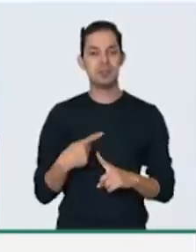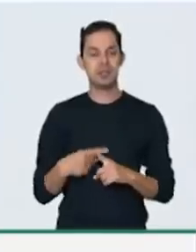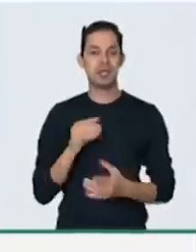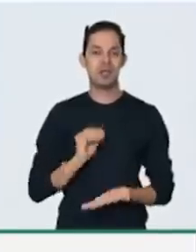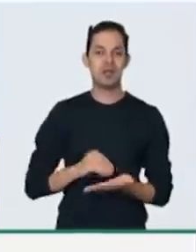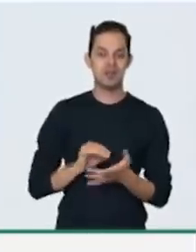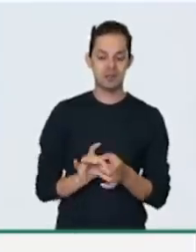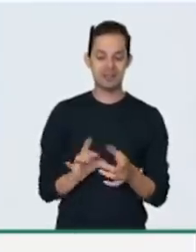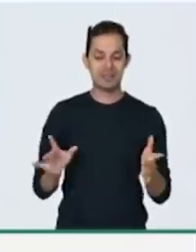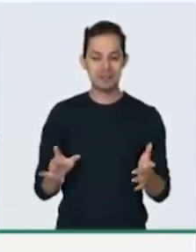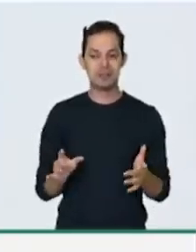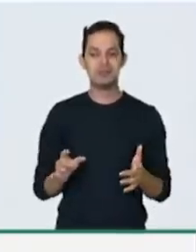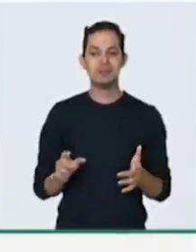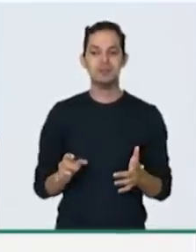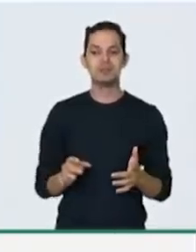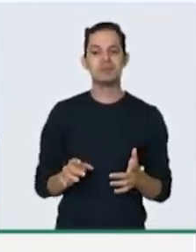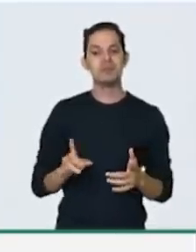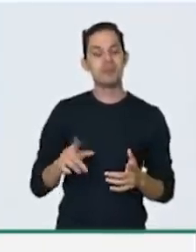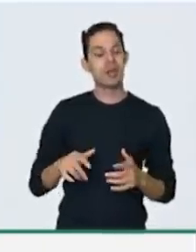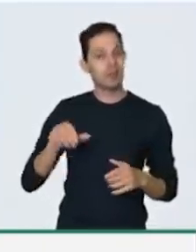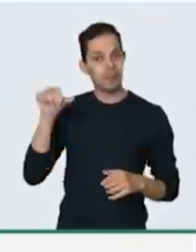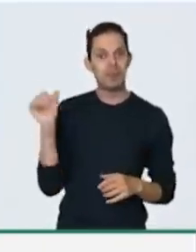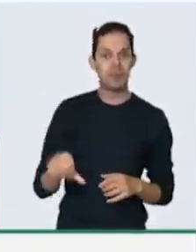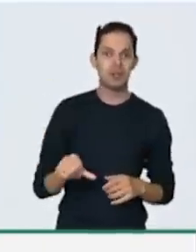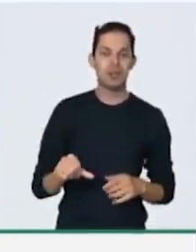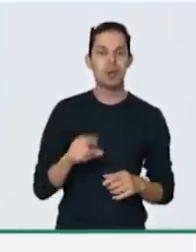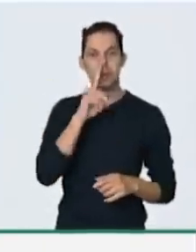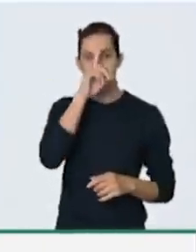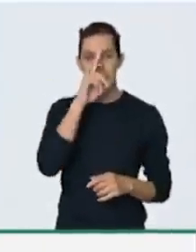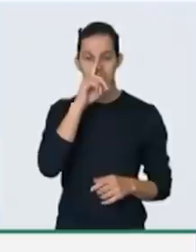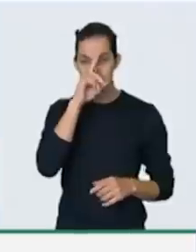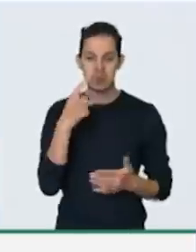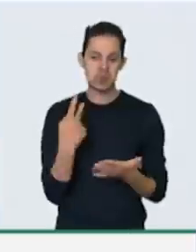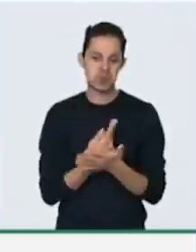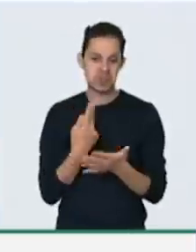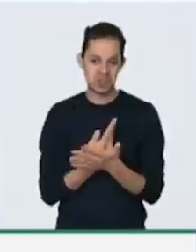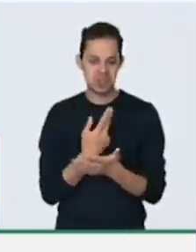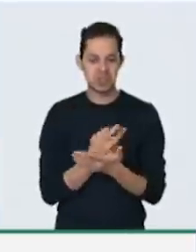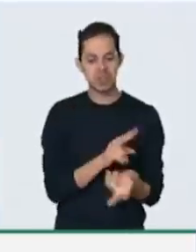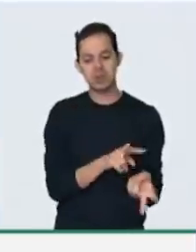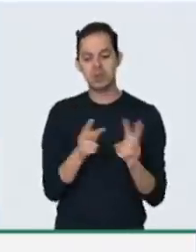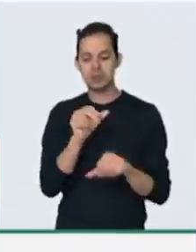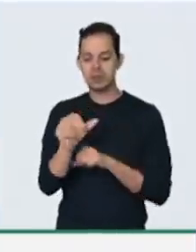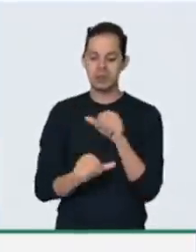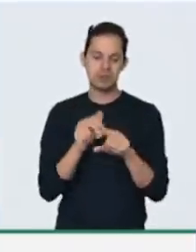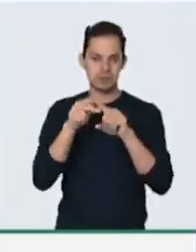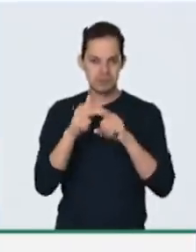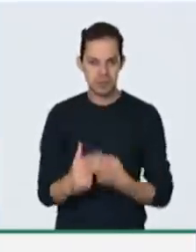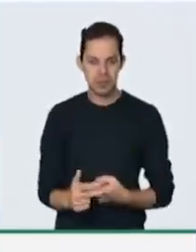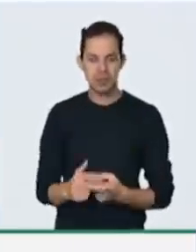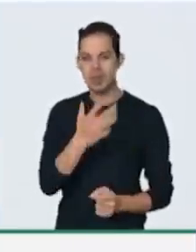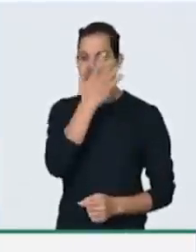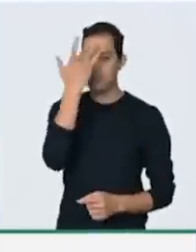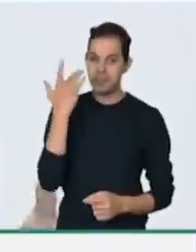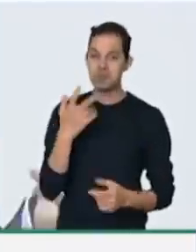de licença é muito maior do que a gente correr o risco de ter um erro ou outro que pode ser revertido depois com a concessão de patente para a pessoa que